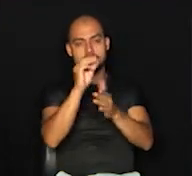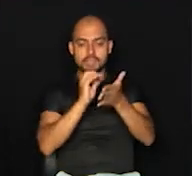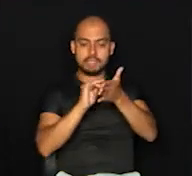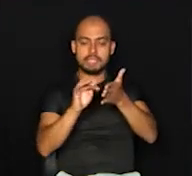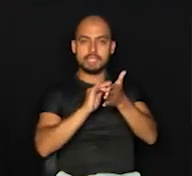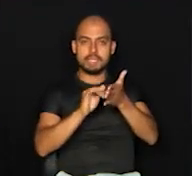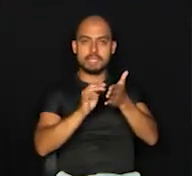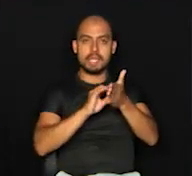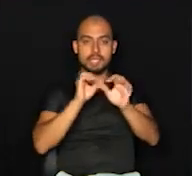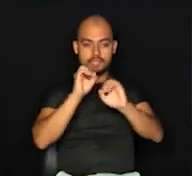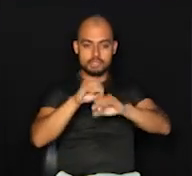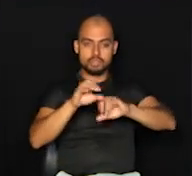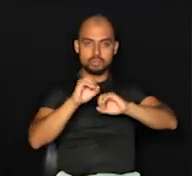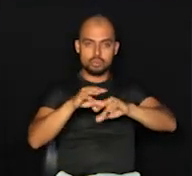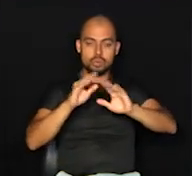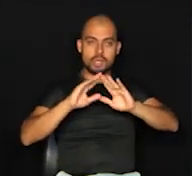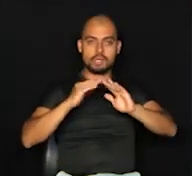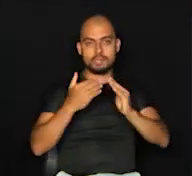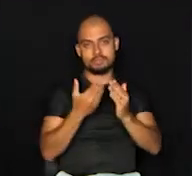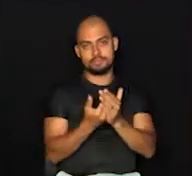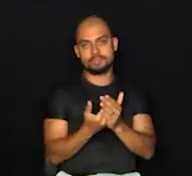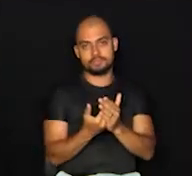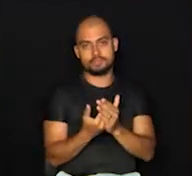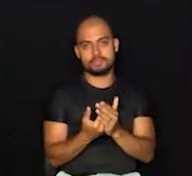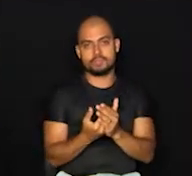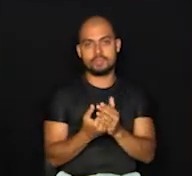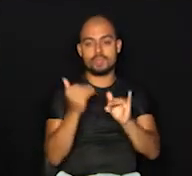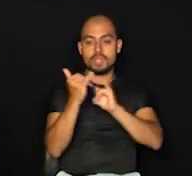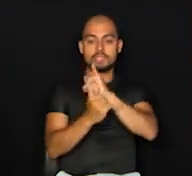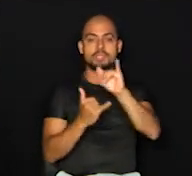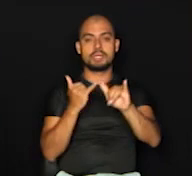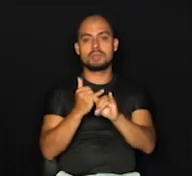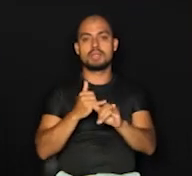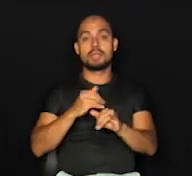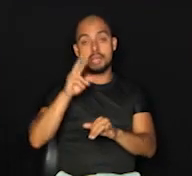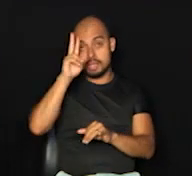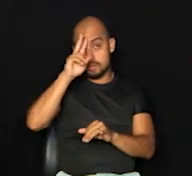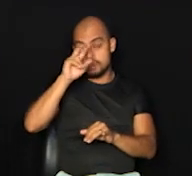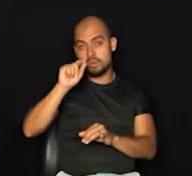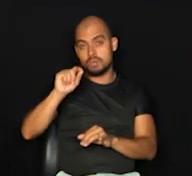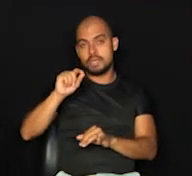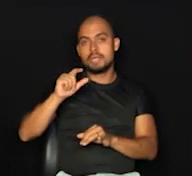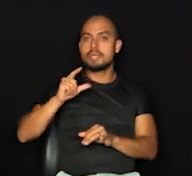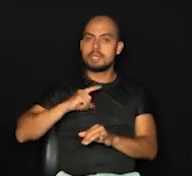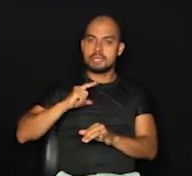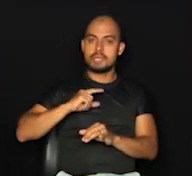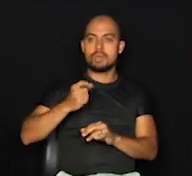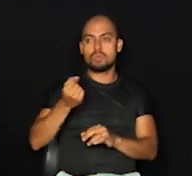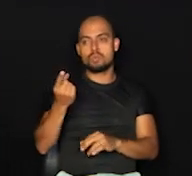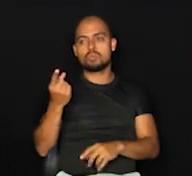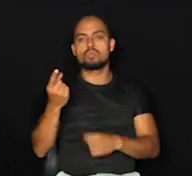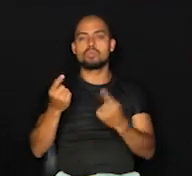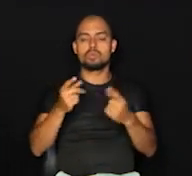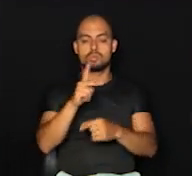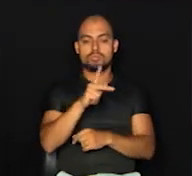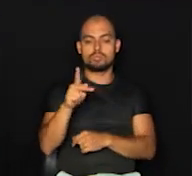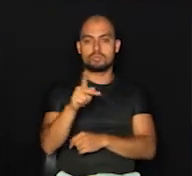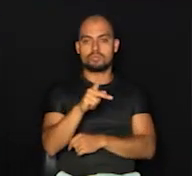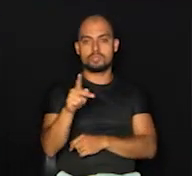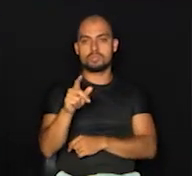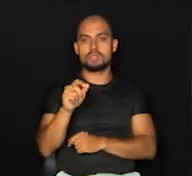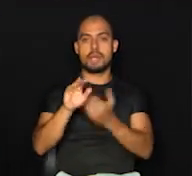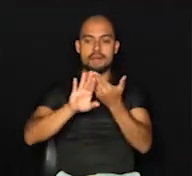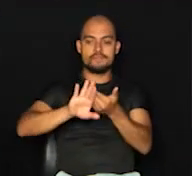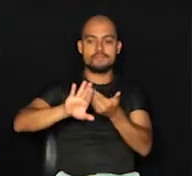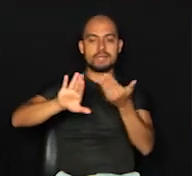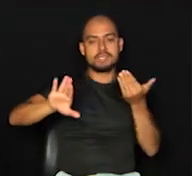Escolar Digital. Lembrando que às vezes a gente tem profissional, por exemplo, que está de licença, então cada um tem que ver a sua situação